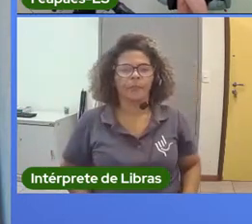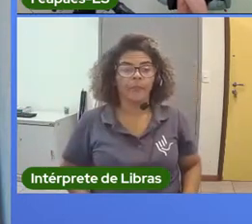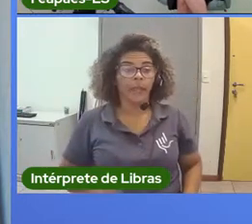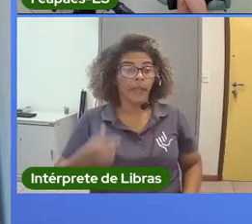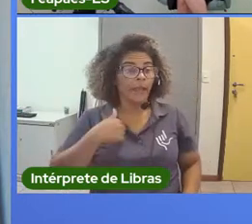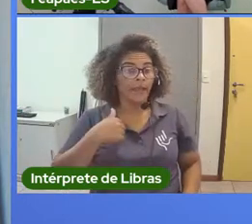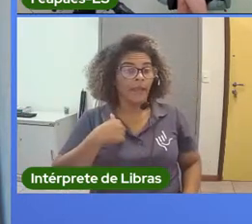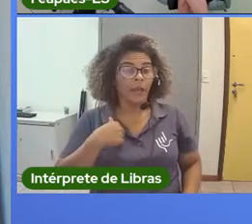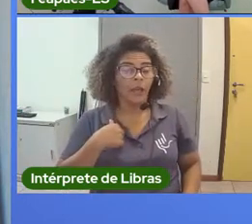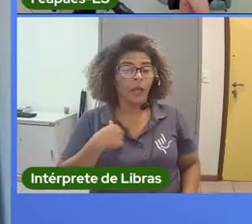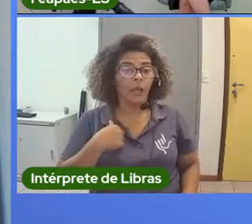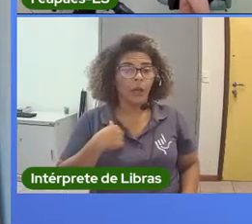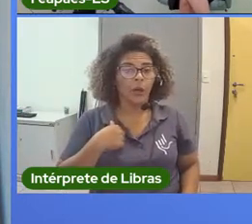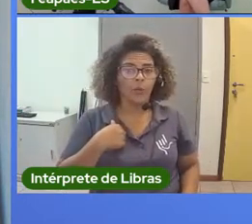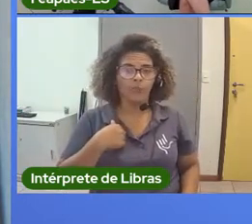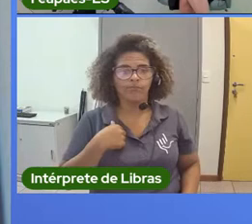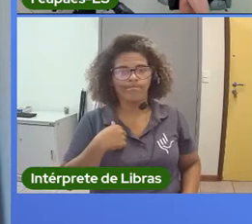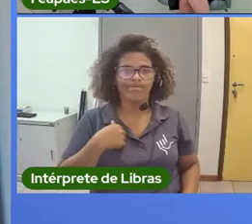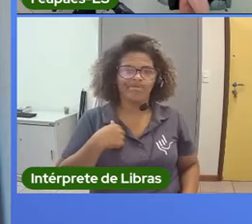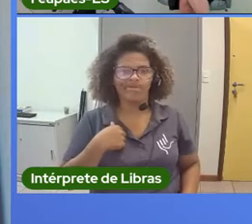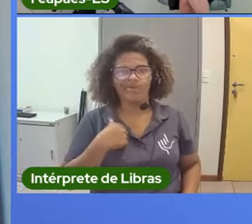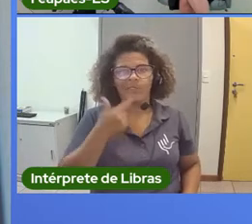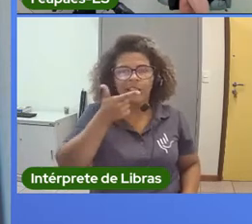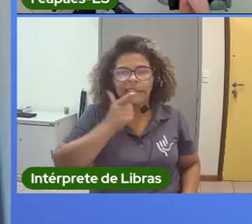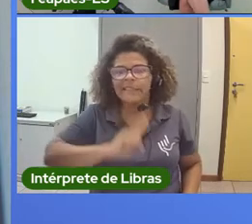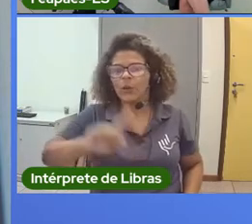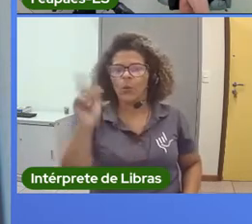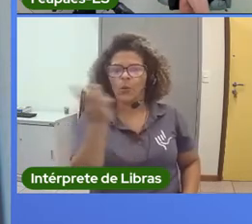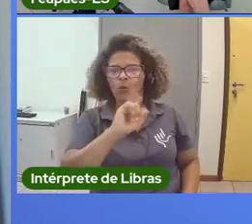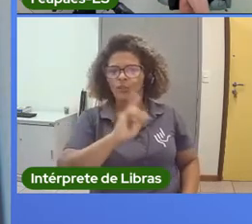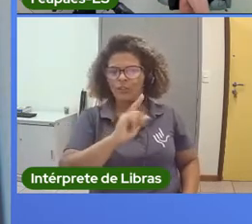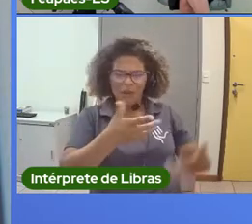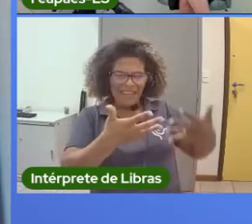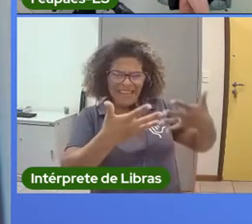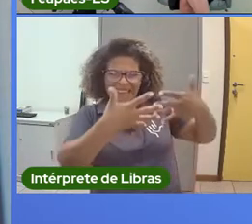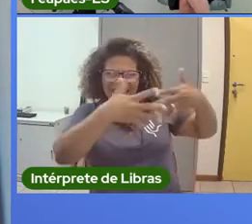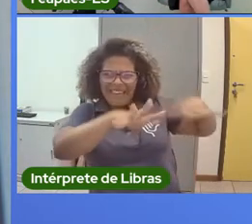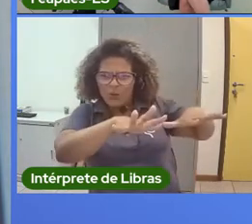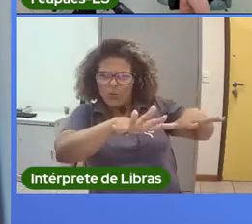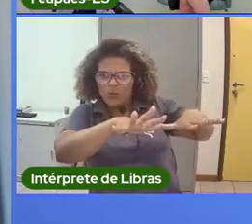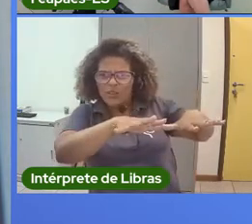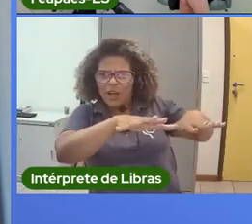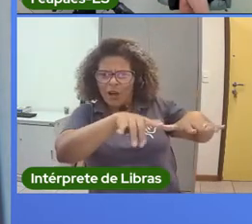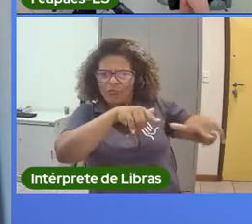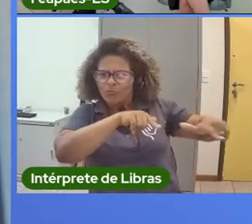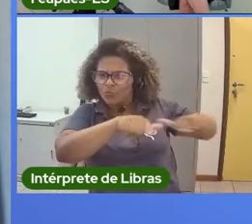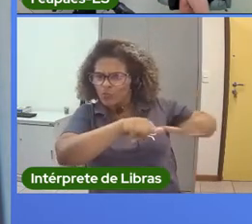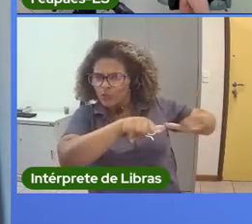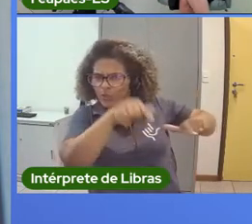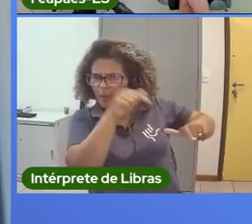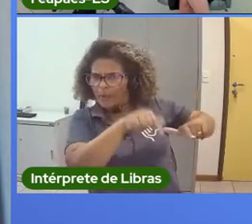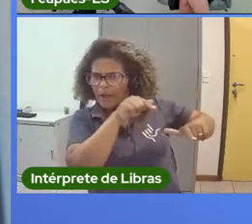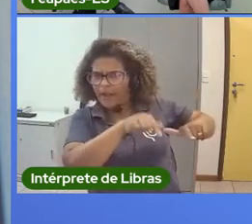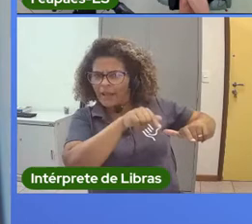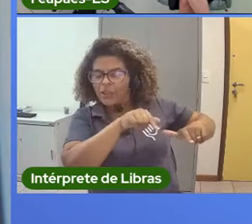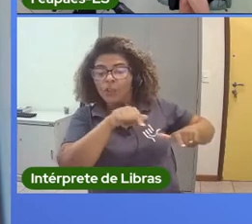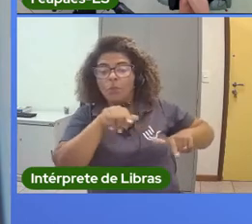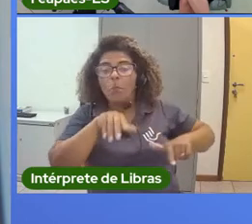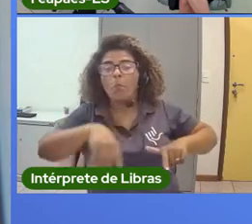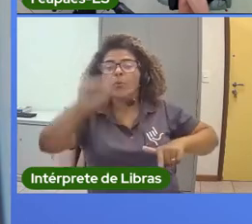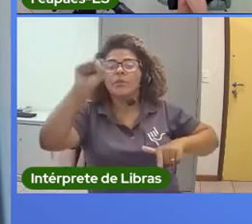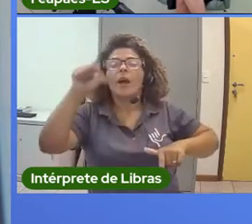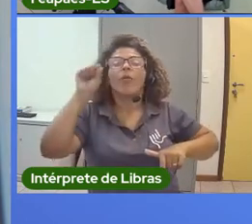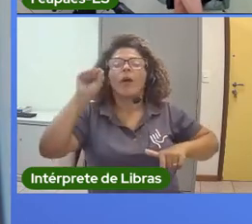não consigo falar de inclusão no trabalho sem partir de uma premissa básica, né? Quem